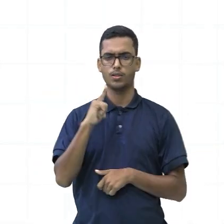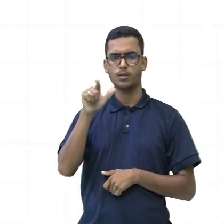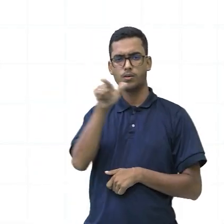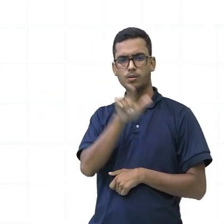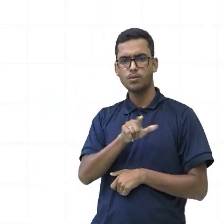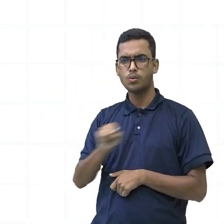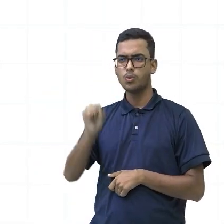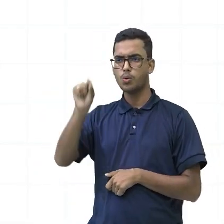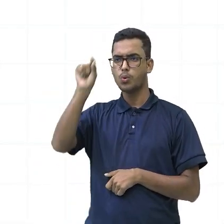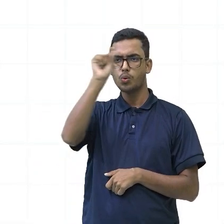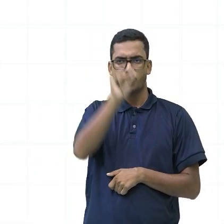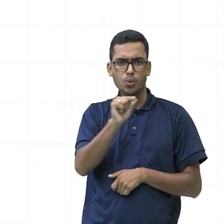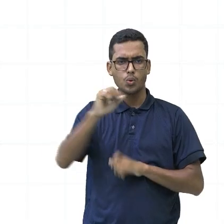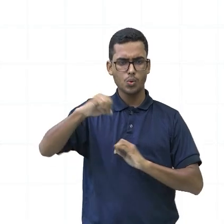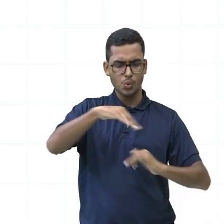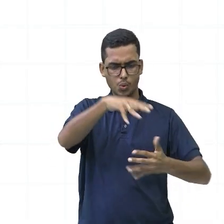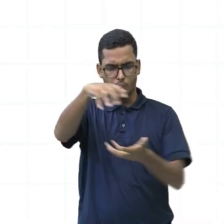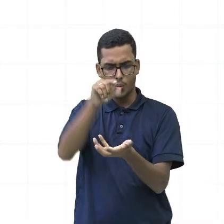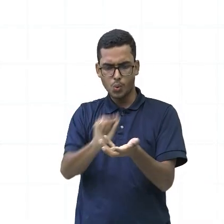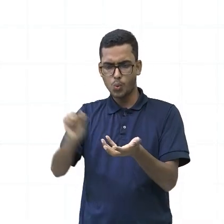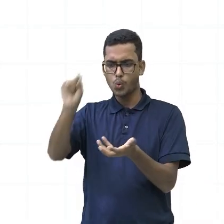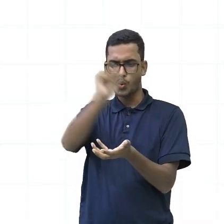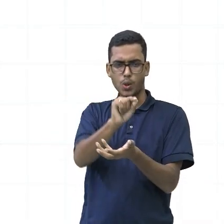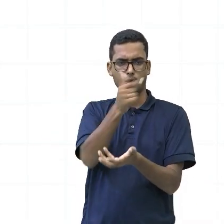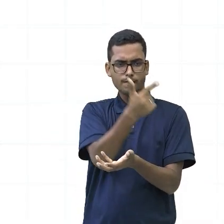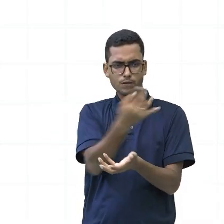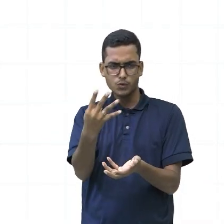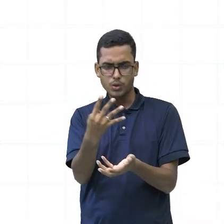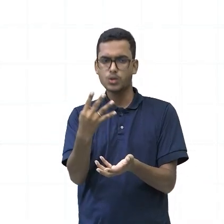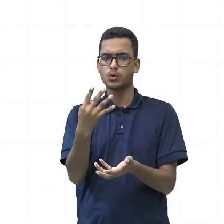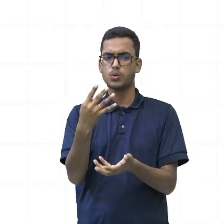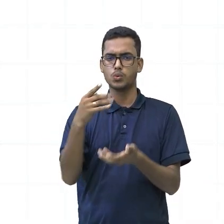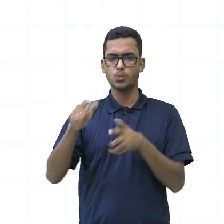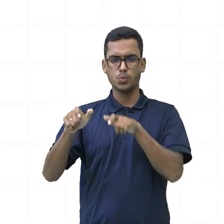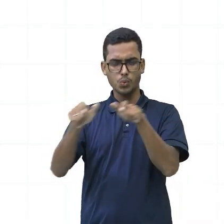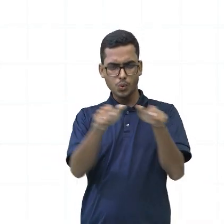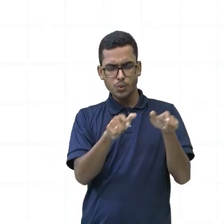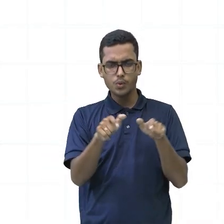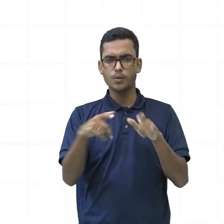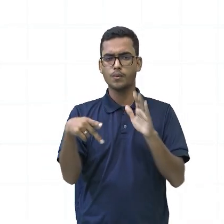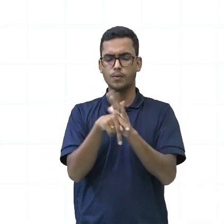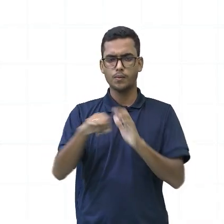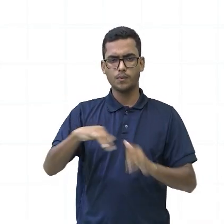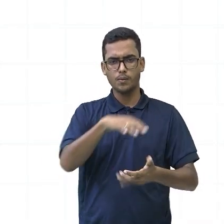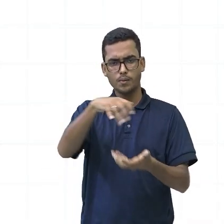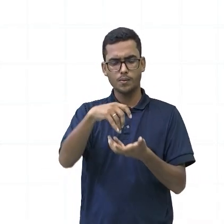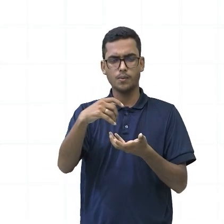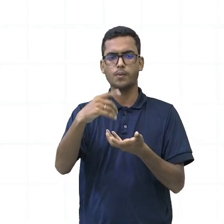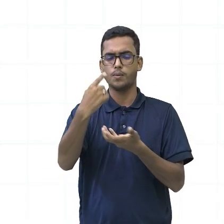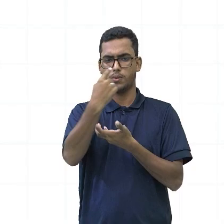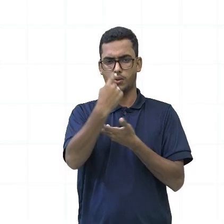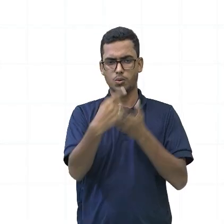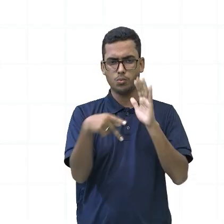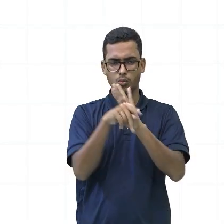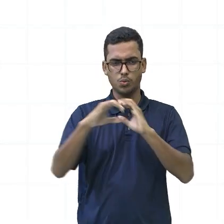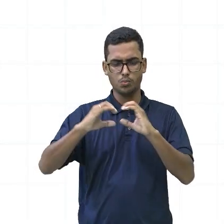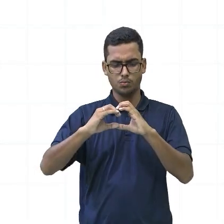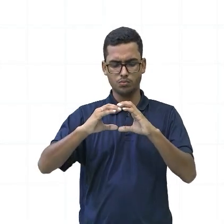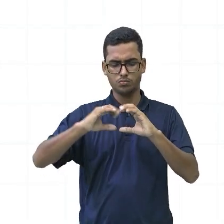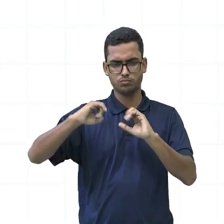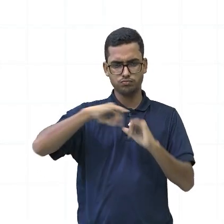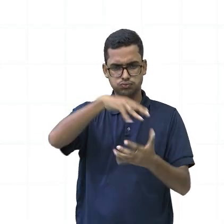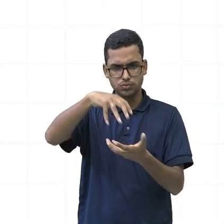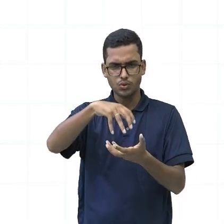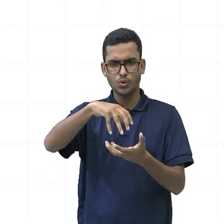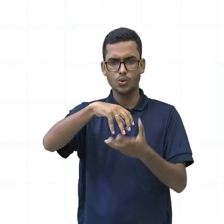horárias, são cada uma das 24 zonas divididas a partir do meridiano de Greenwich. Você está observando aí nesse mapa